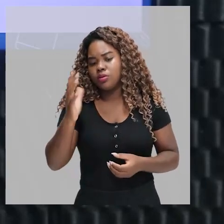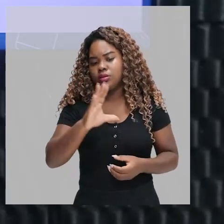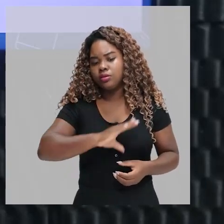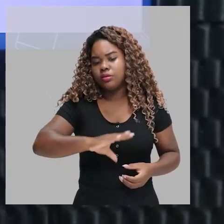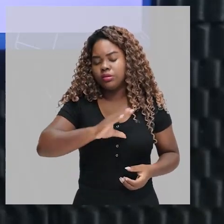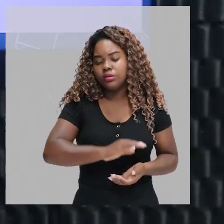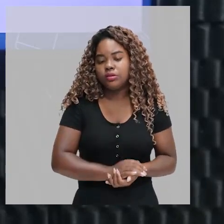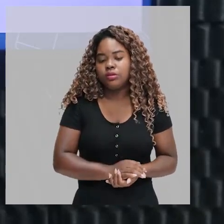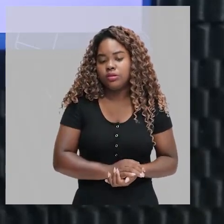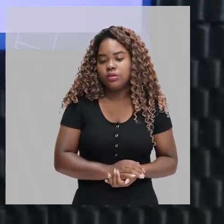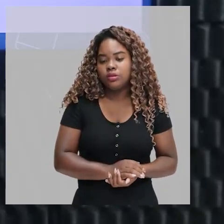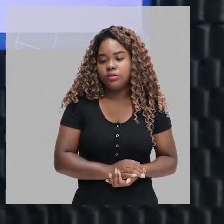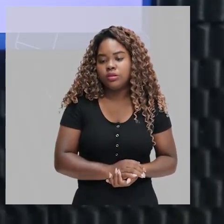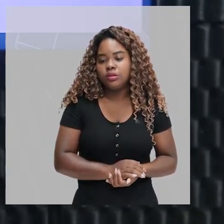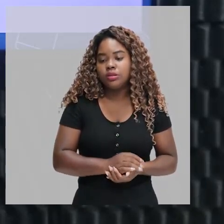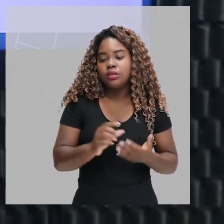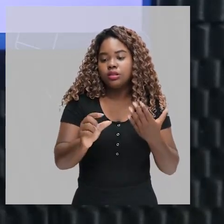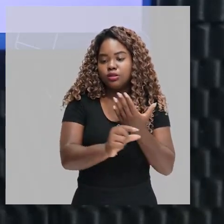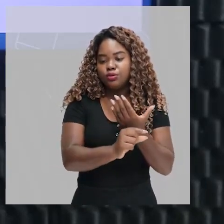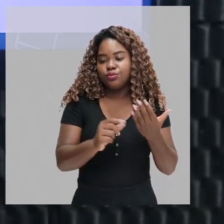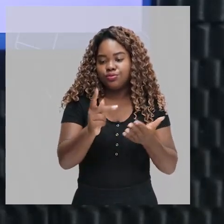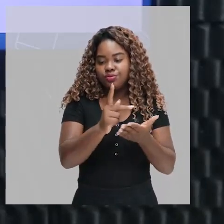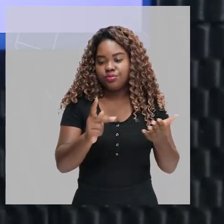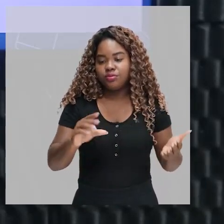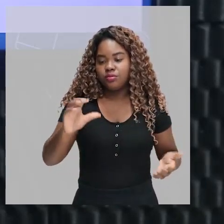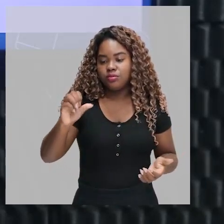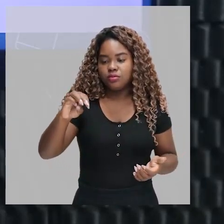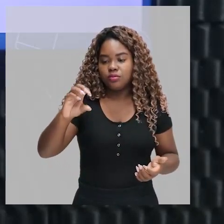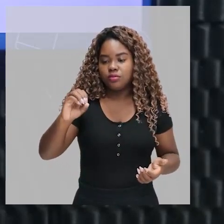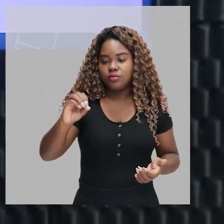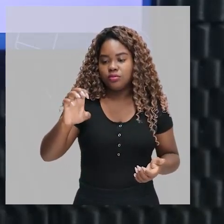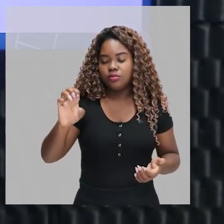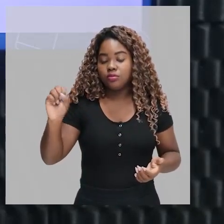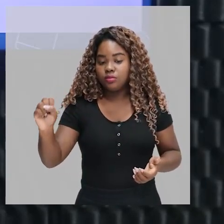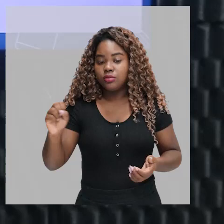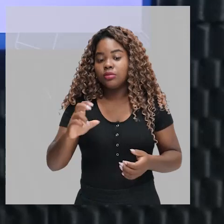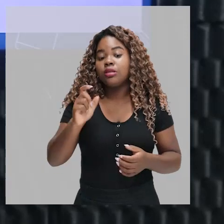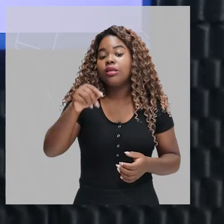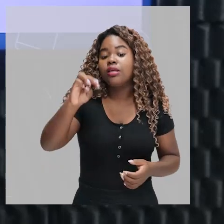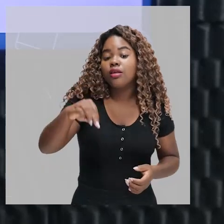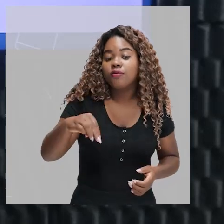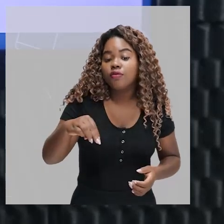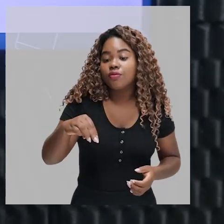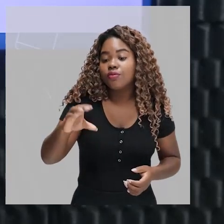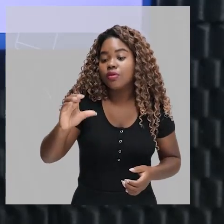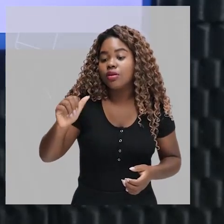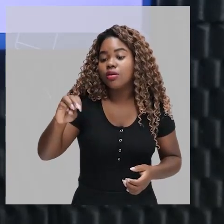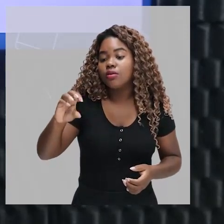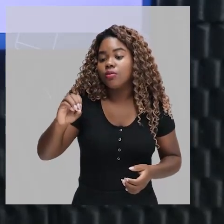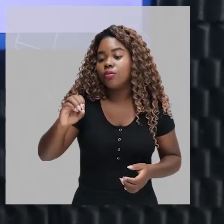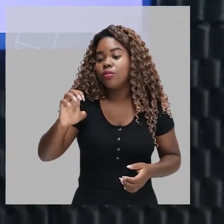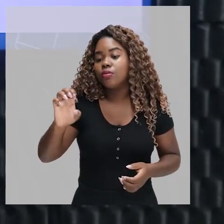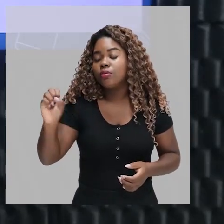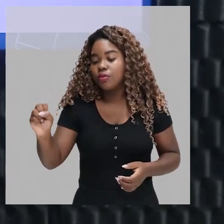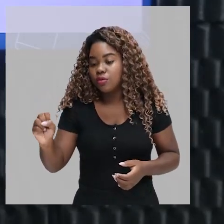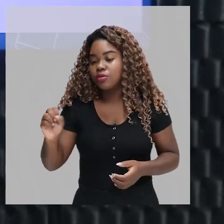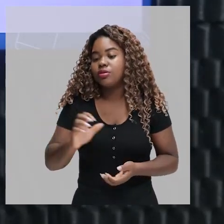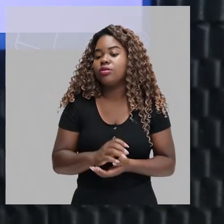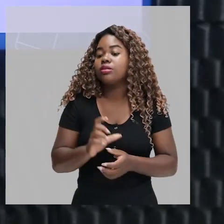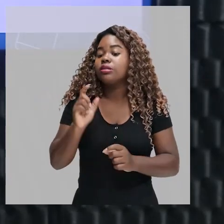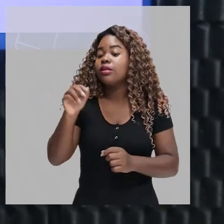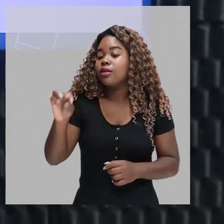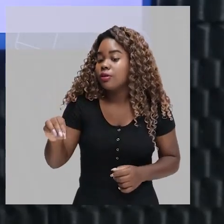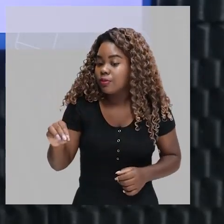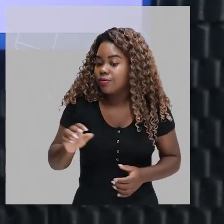Almeida garrê pública um poema chamado Camões Quem foi Camões um dos maiores senão maior